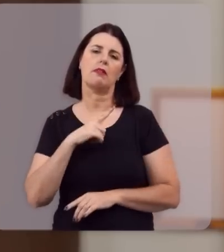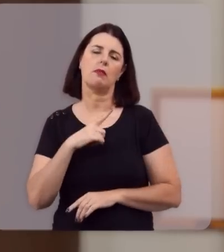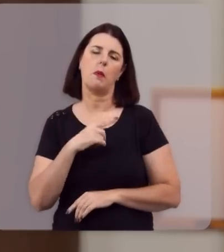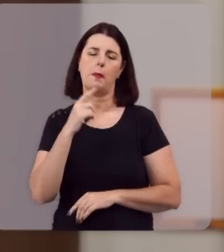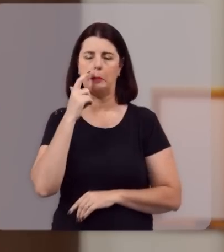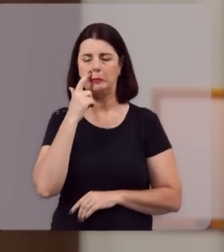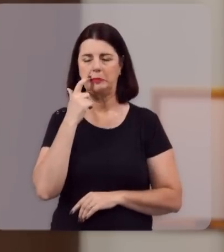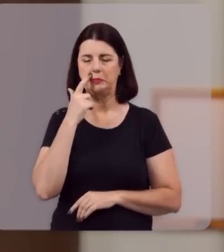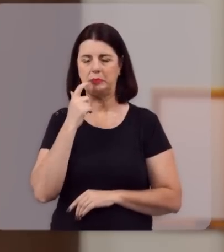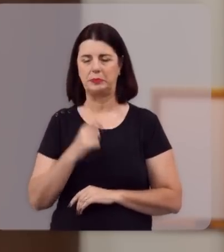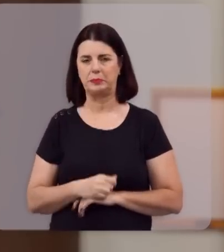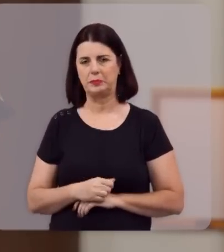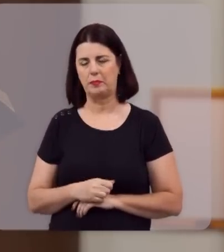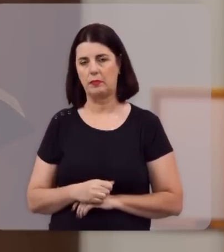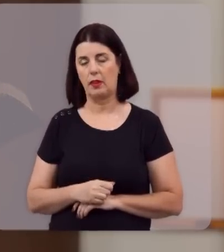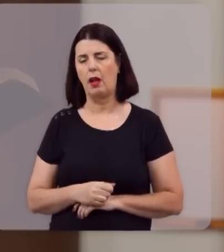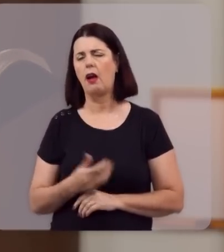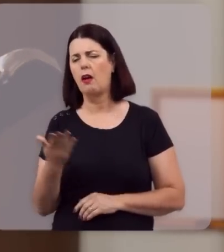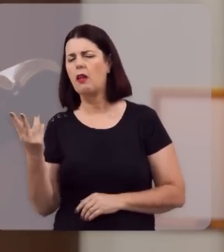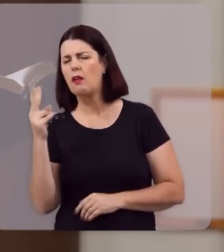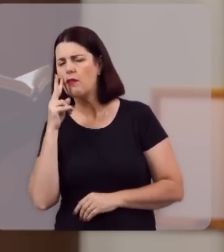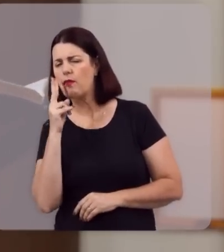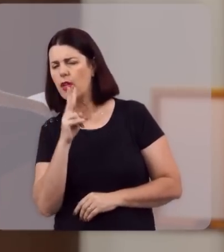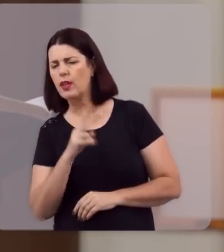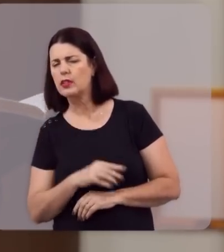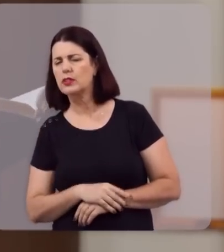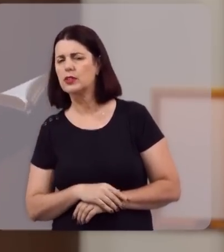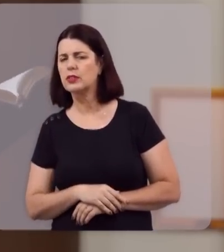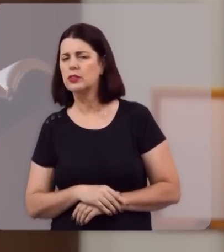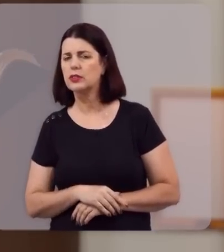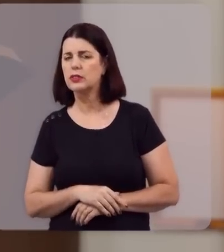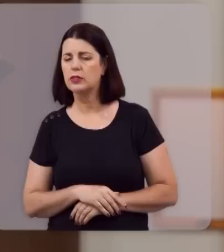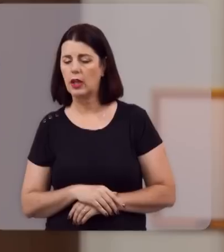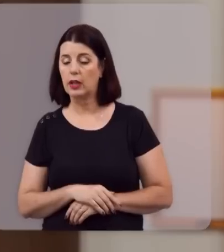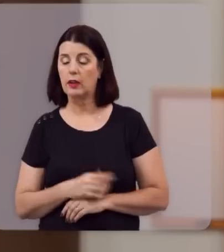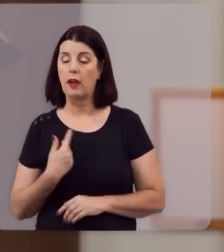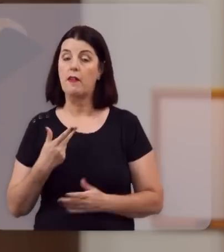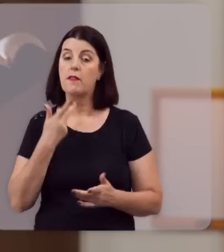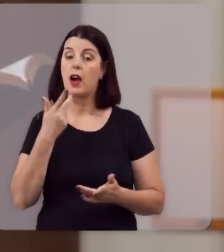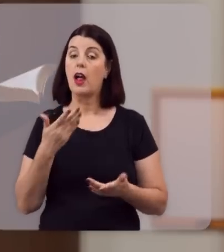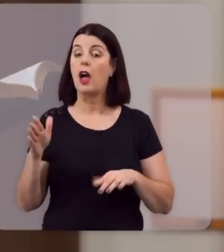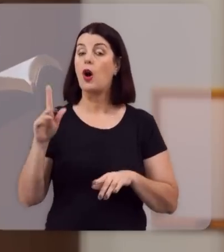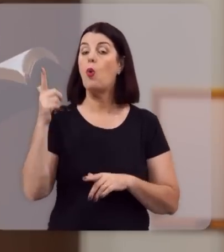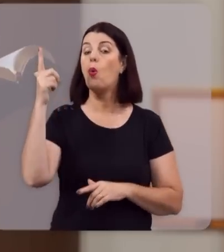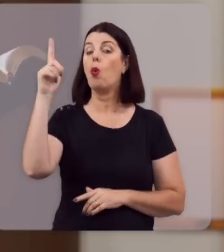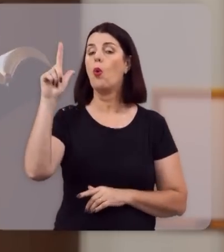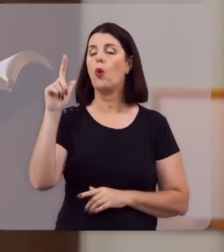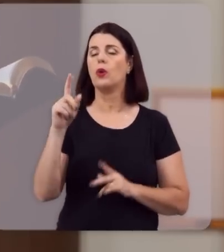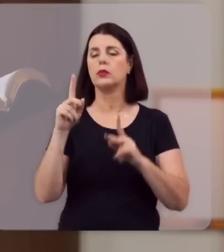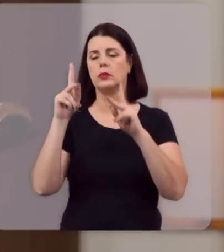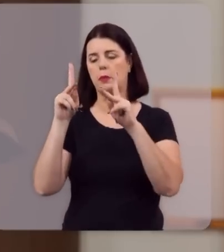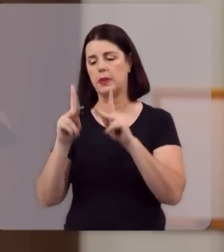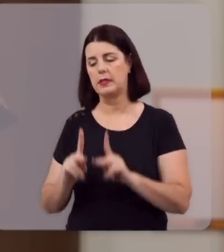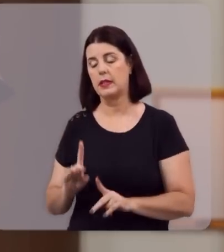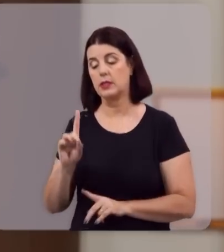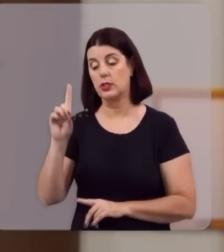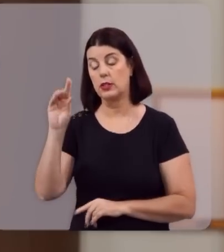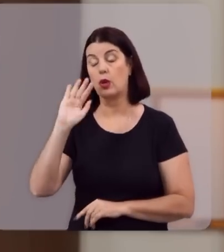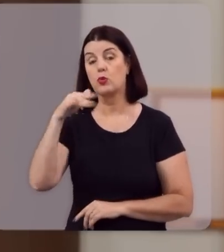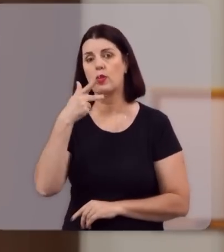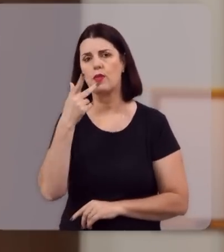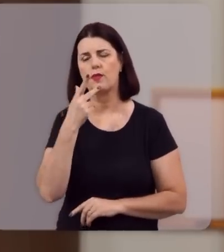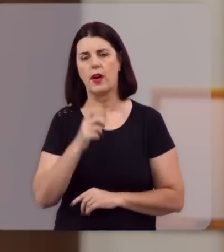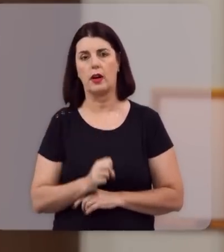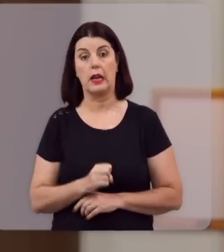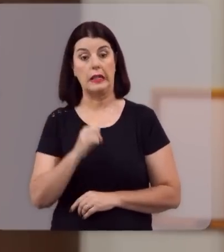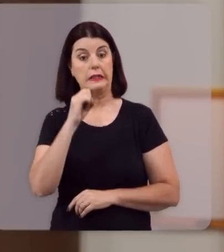sustentará agora veja você que ele vai partir para um outro aspecto da onipresença Divina